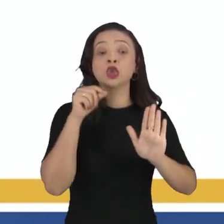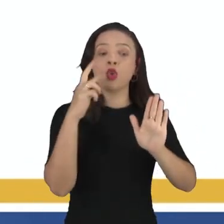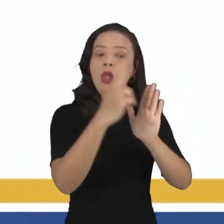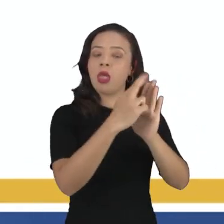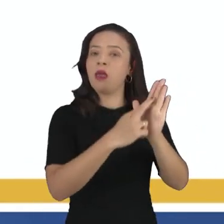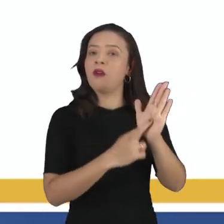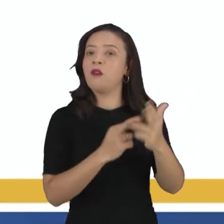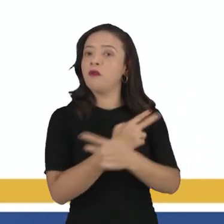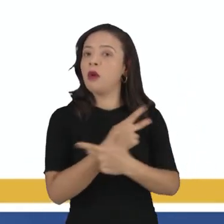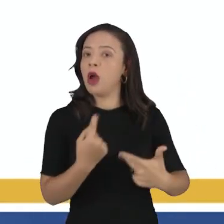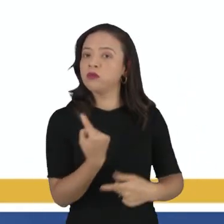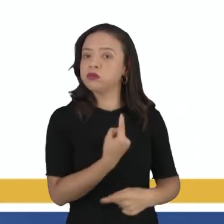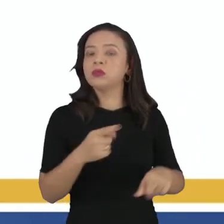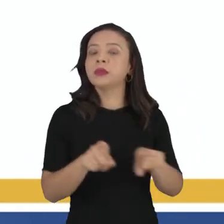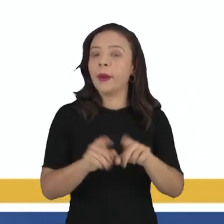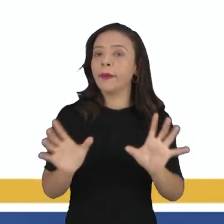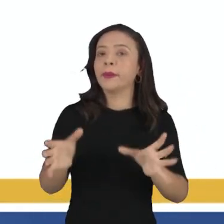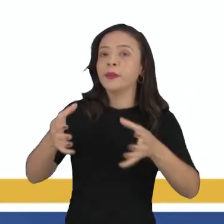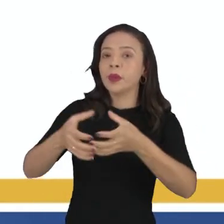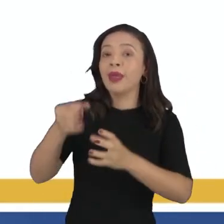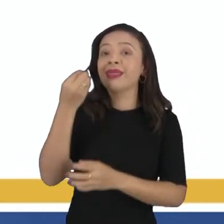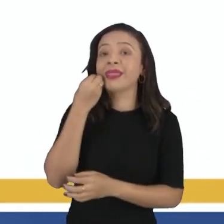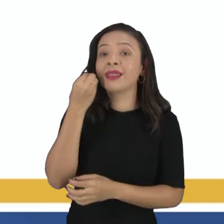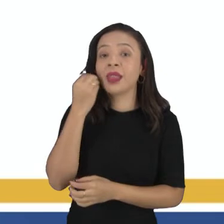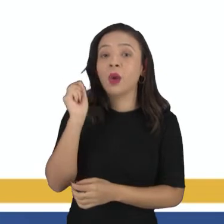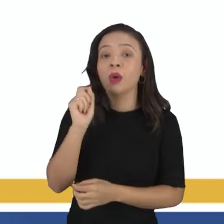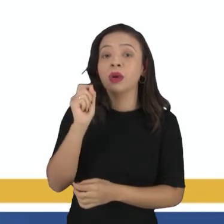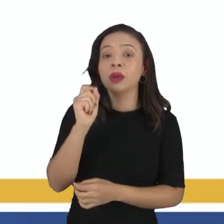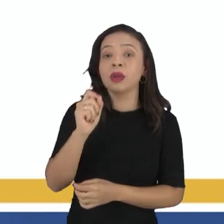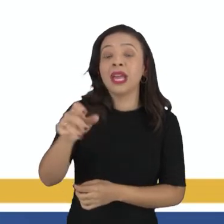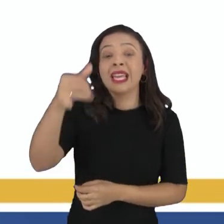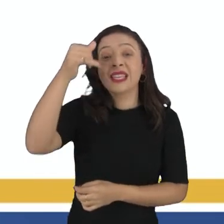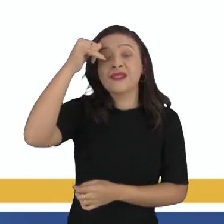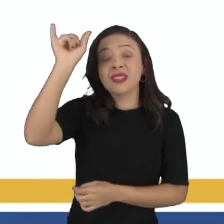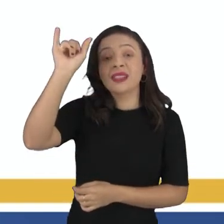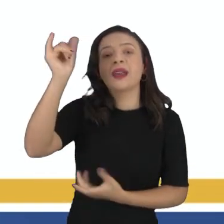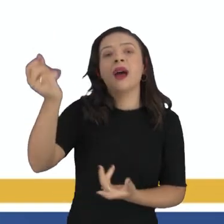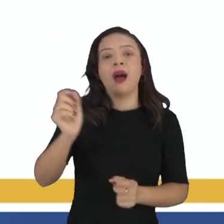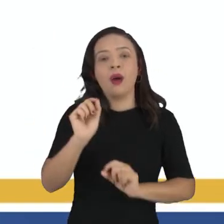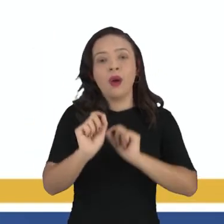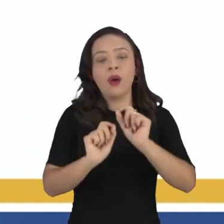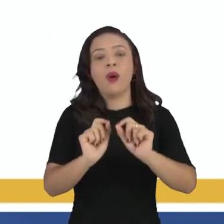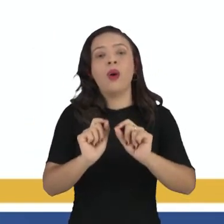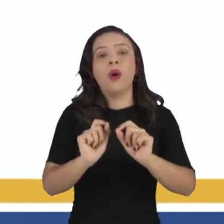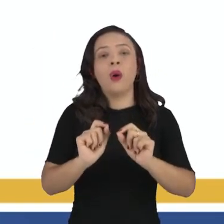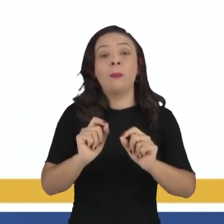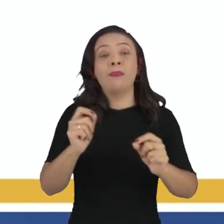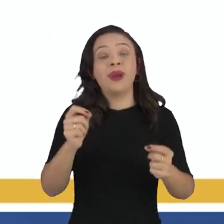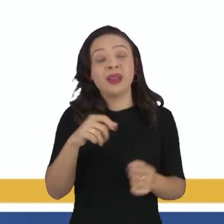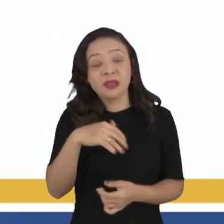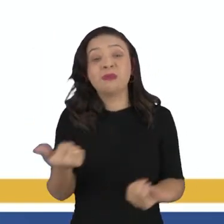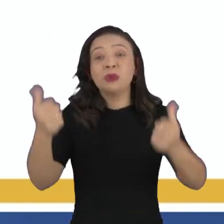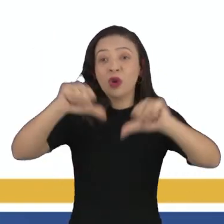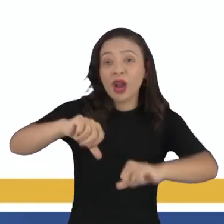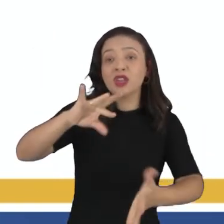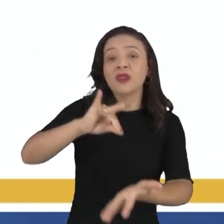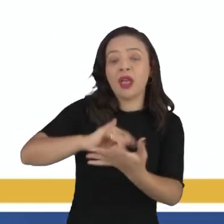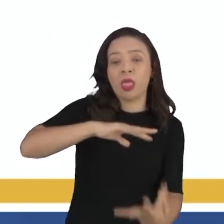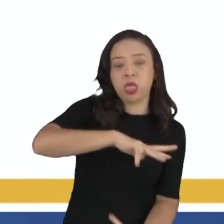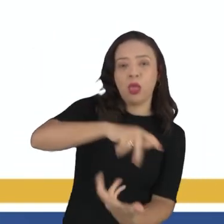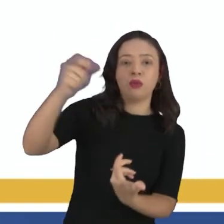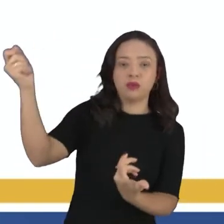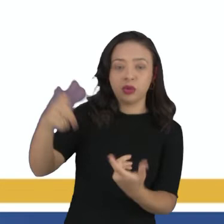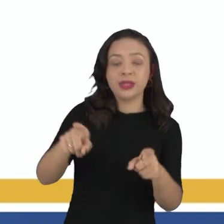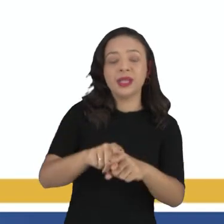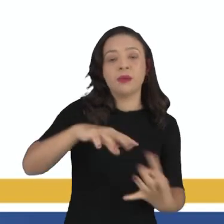individuais e coletivas para tentar ali frear, né, o agravamento do efeito estufa e, consequentemente, do aquecimento global.